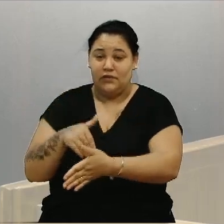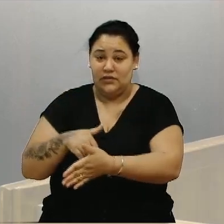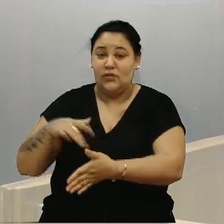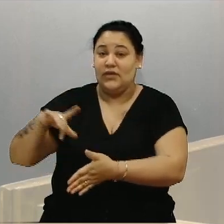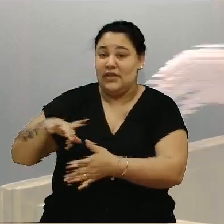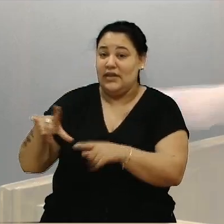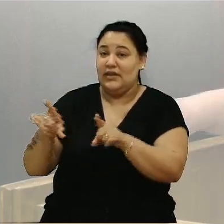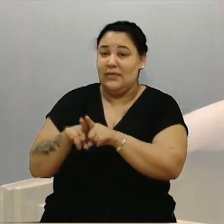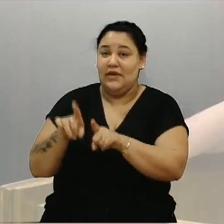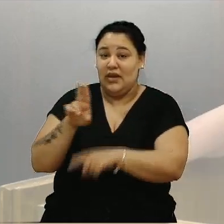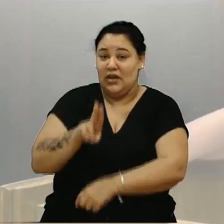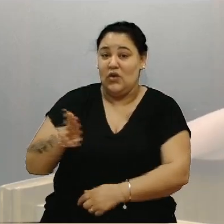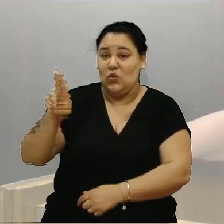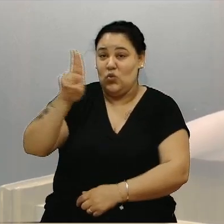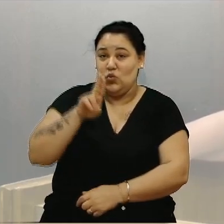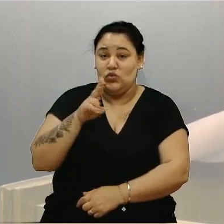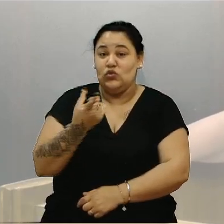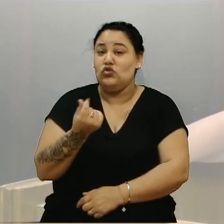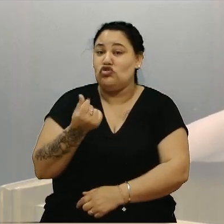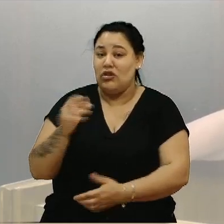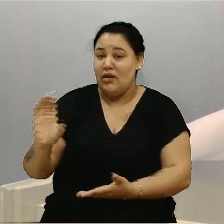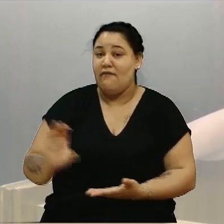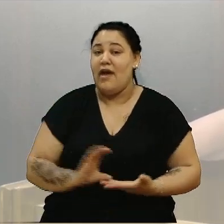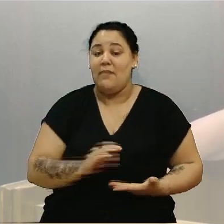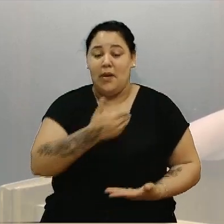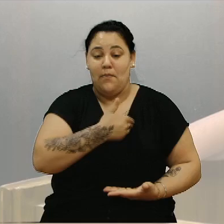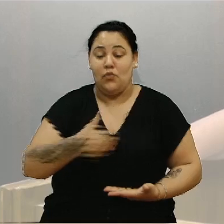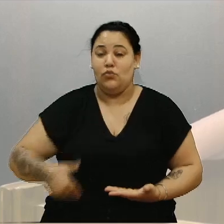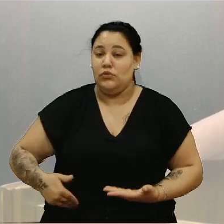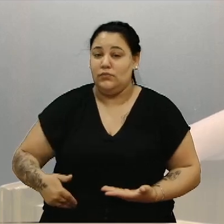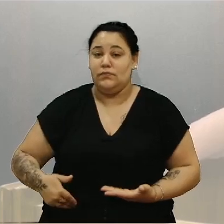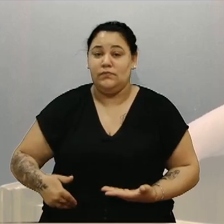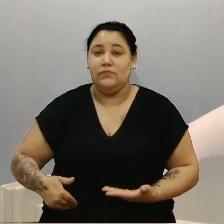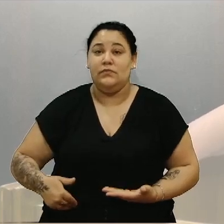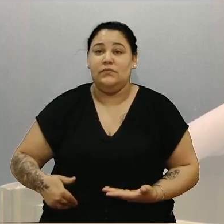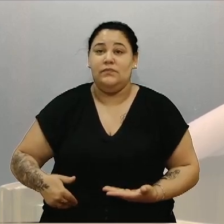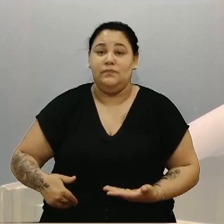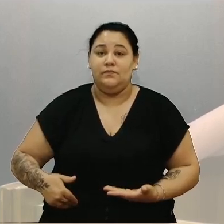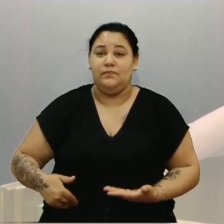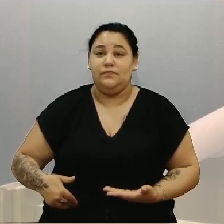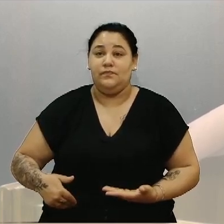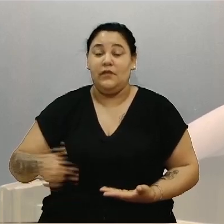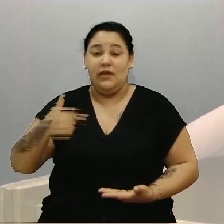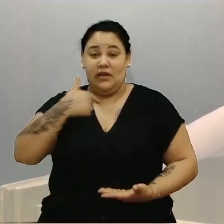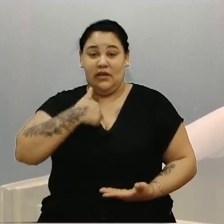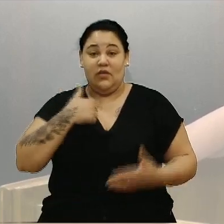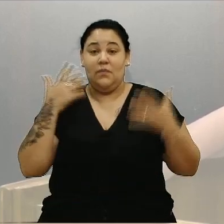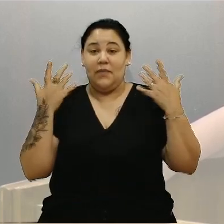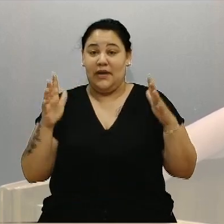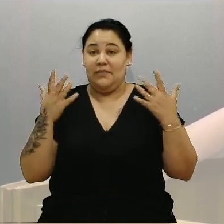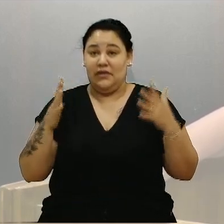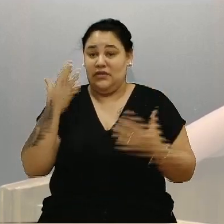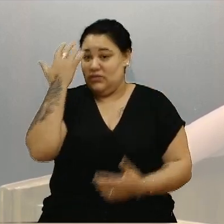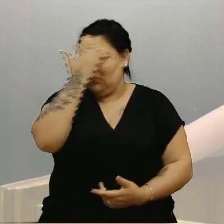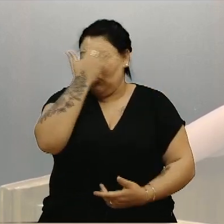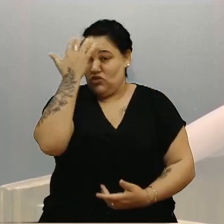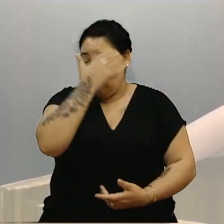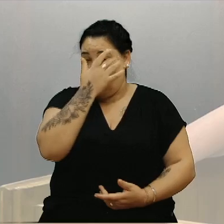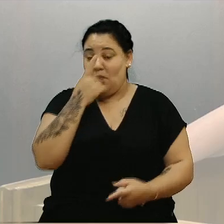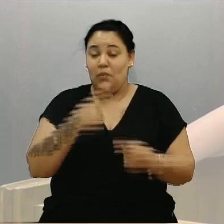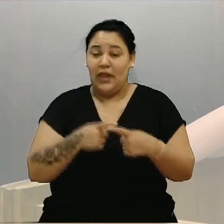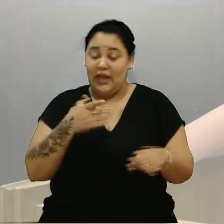questão do uso da máquina pública. Eu parabenizo o prefeito Adiló pela